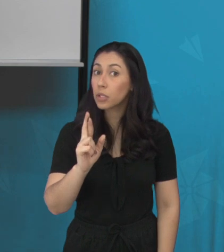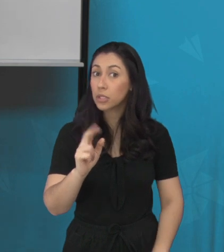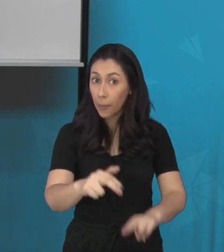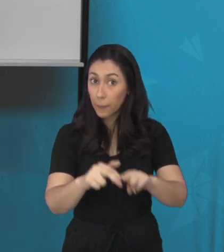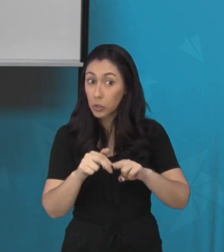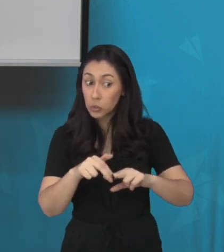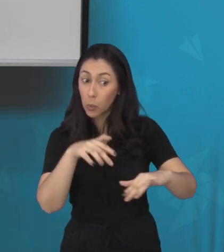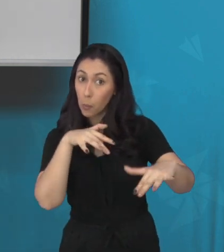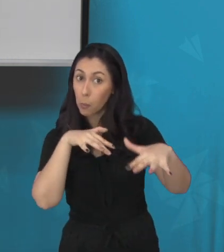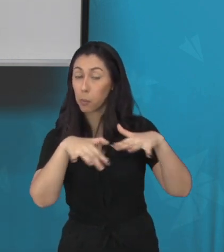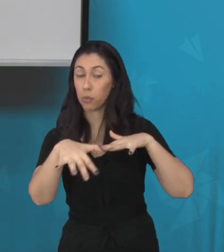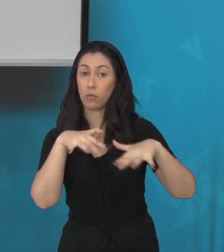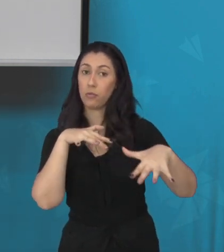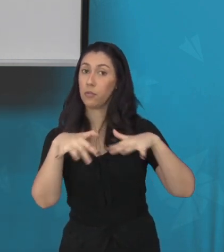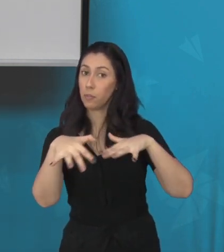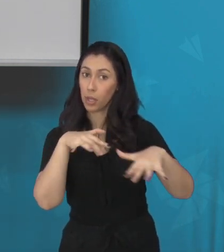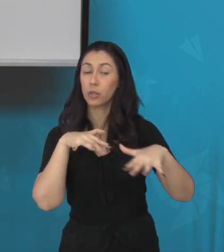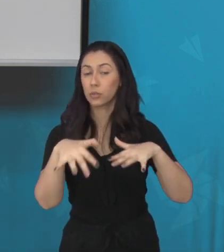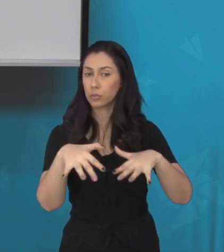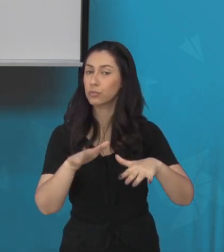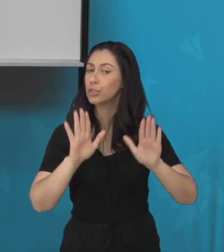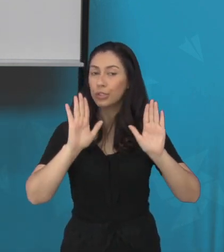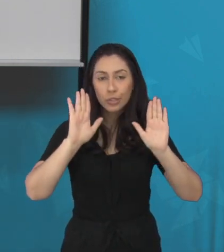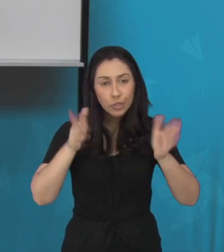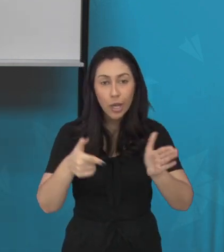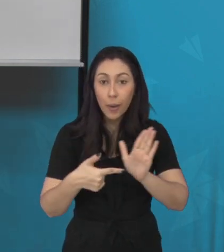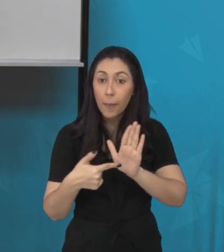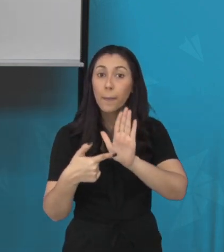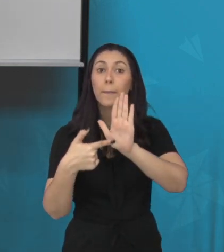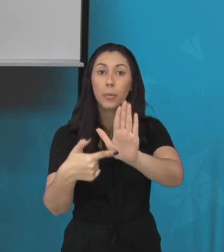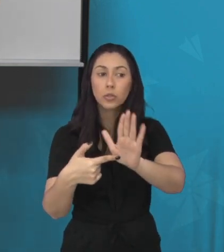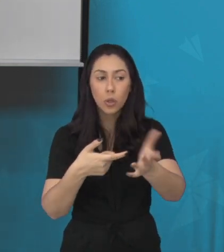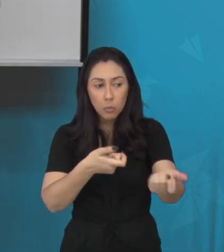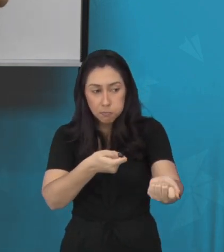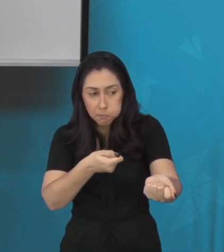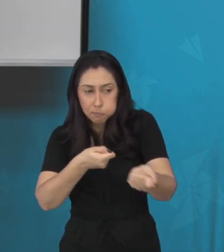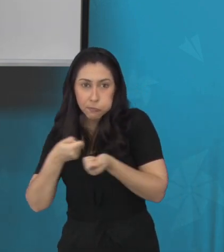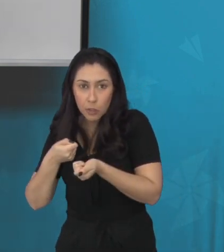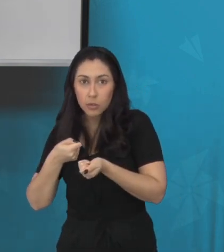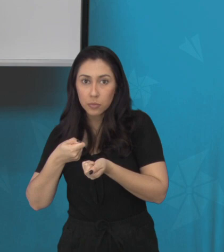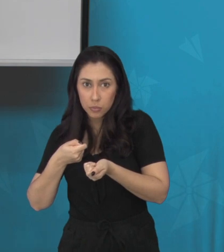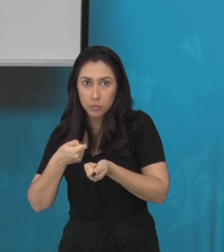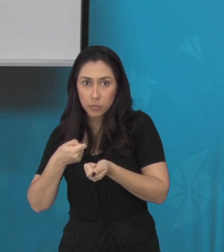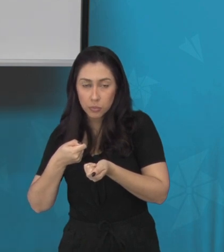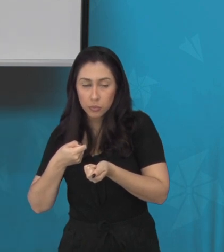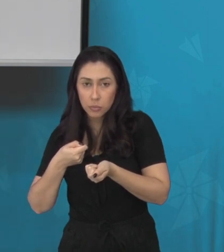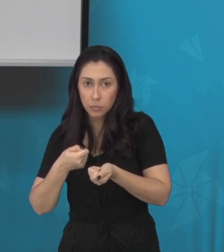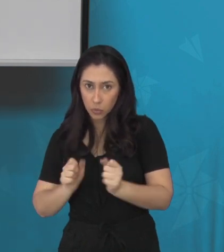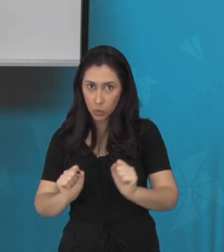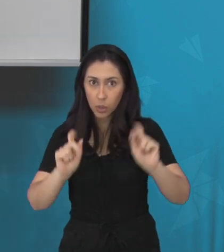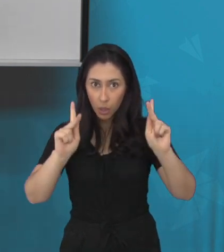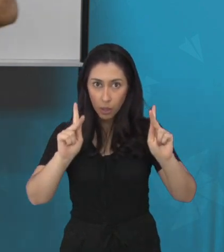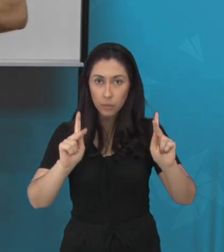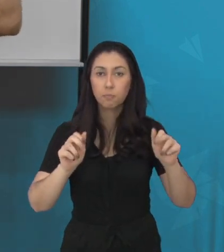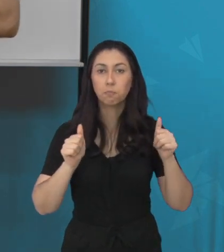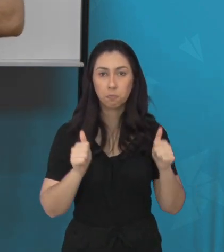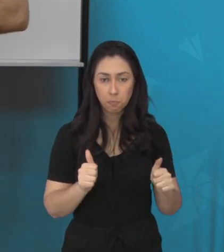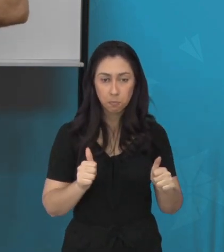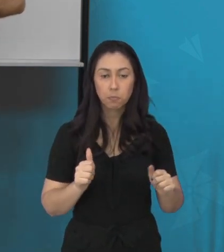proporcionar aceleração para esse bloco. E a questão já traz para a gente que é a tração aplicada através de um barbante.